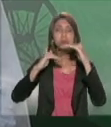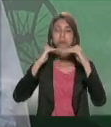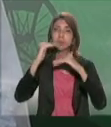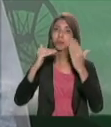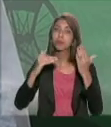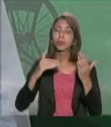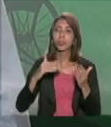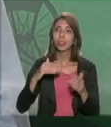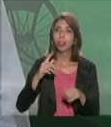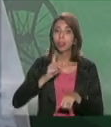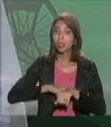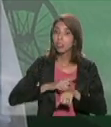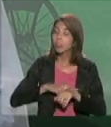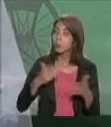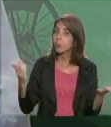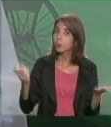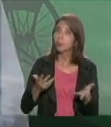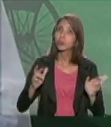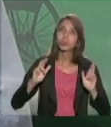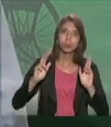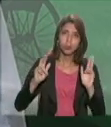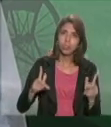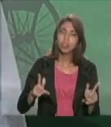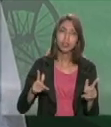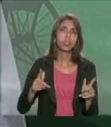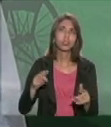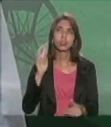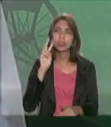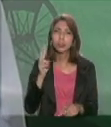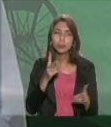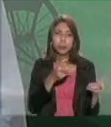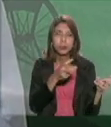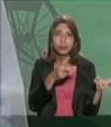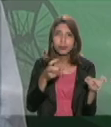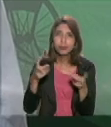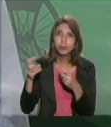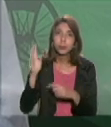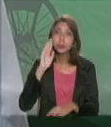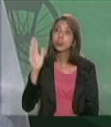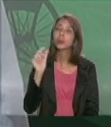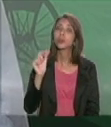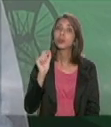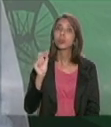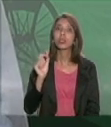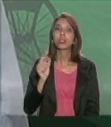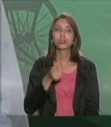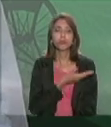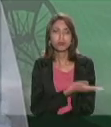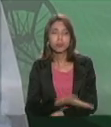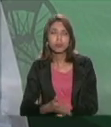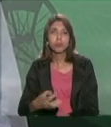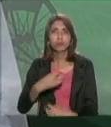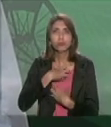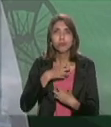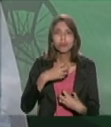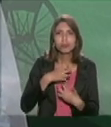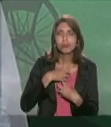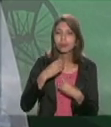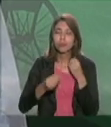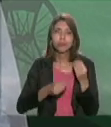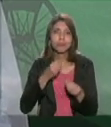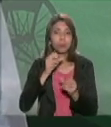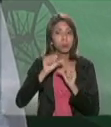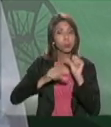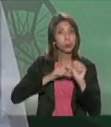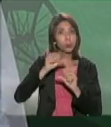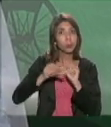avançando, os tempos hoje são outros, você percebe principalmente a mudança de costume, mudanças